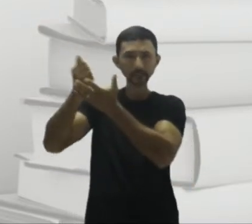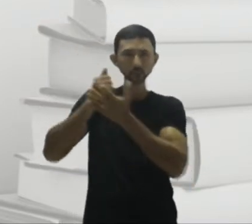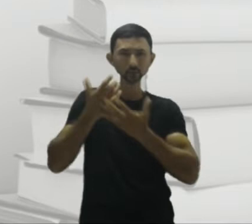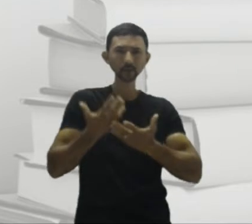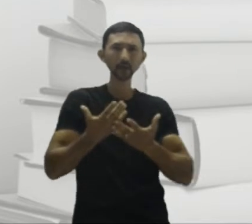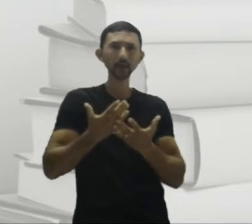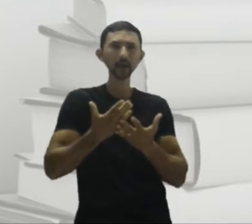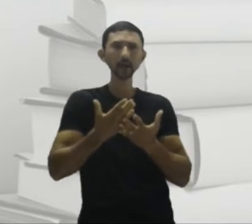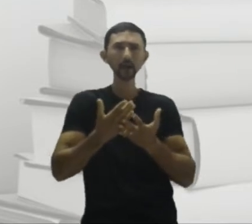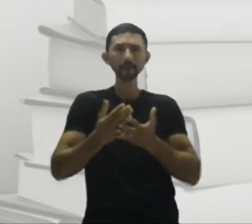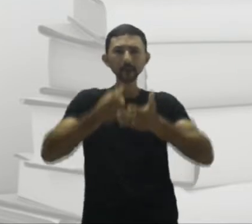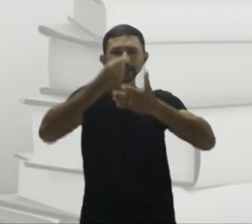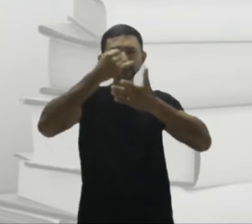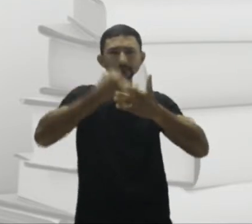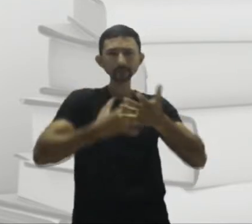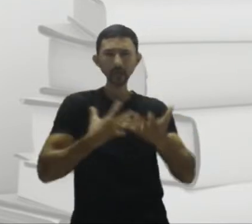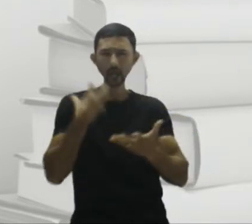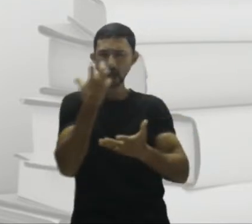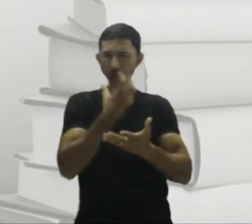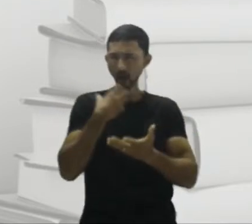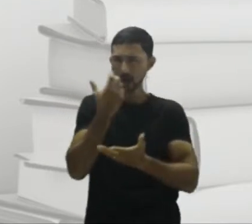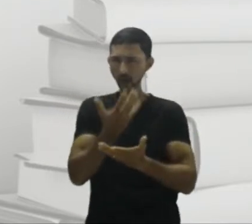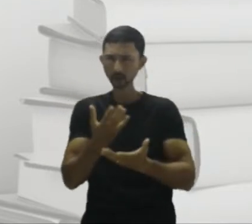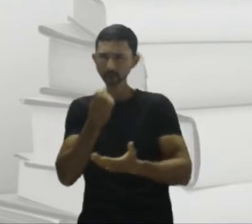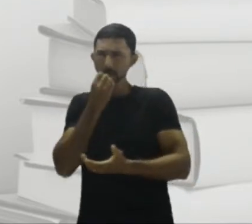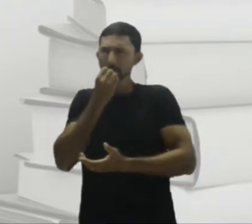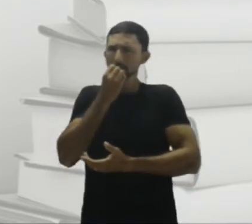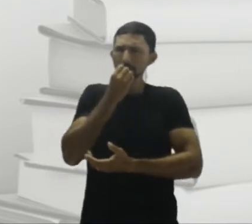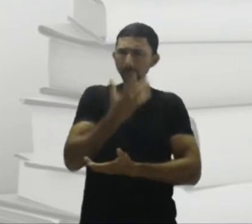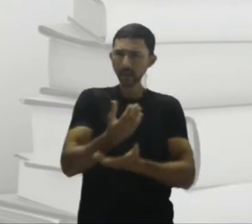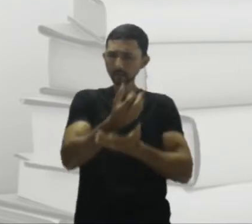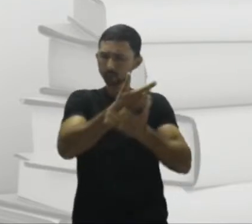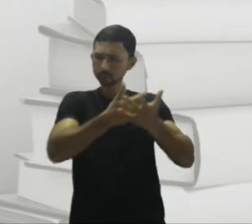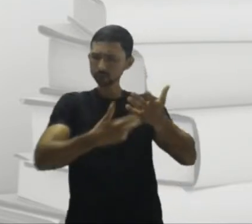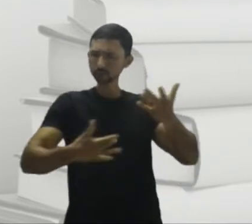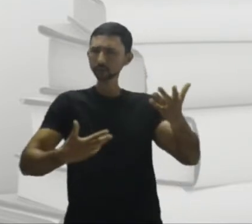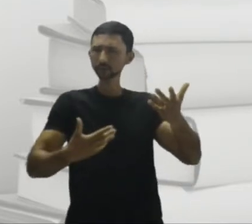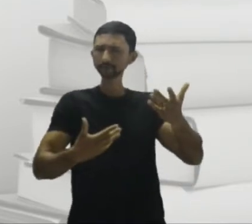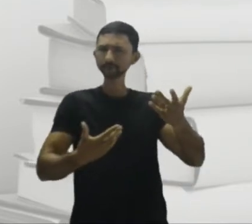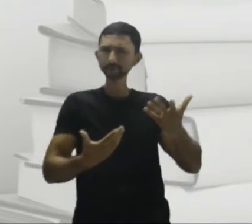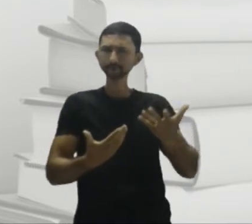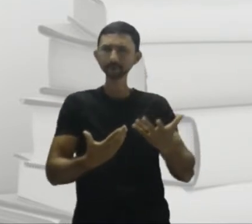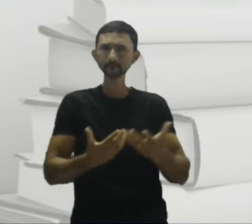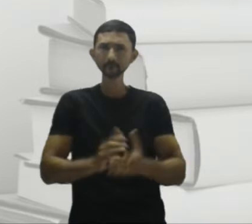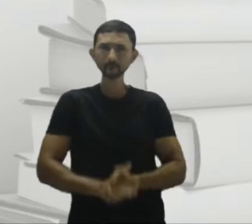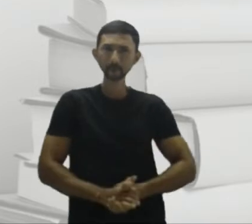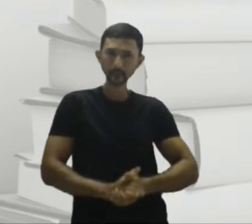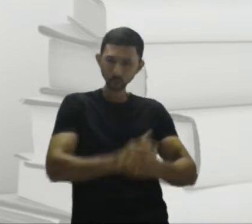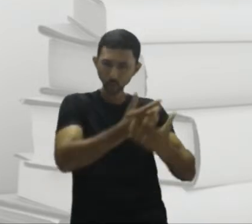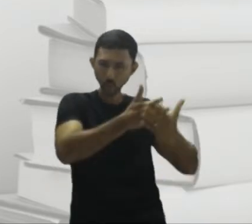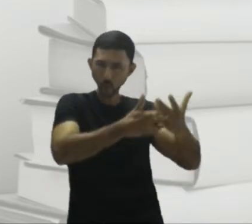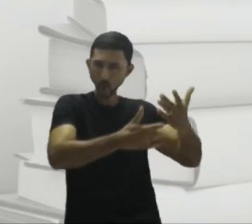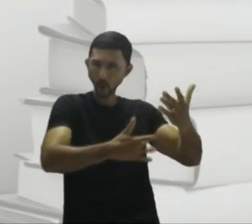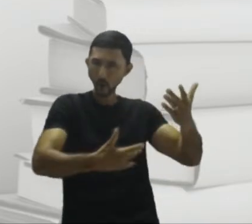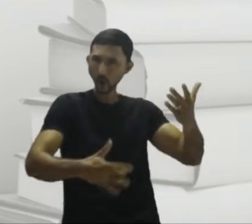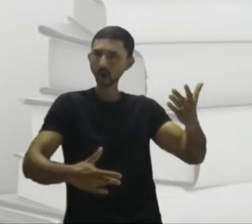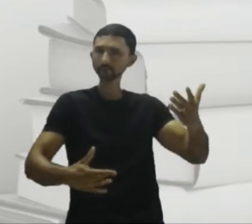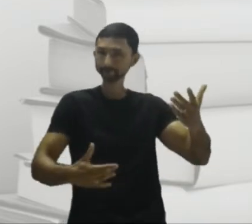possa narrar com maestria esse longo poema narrativo. As epopeias são poemas